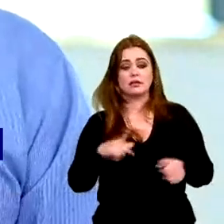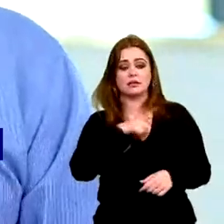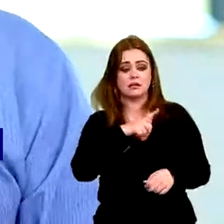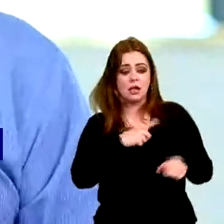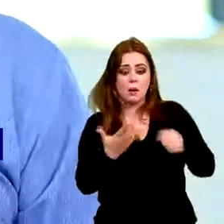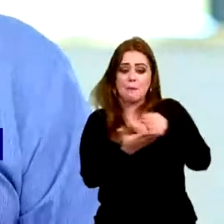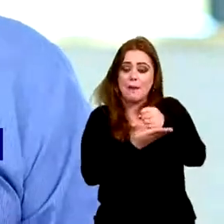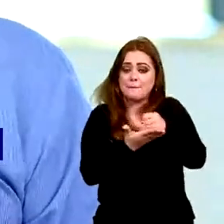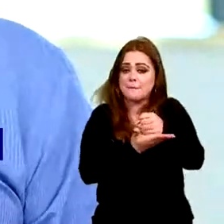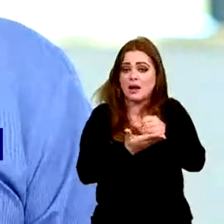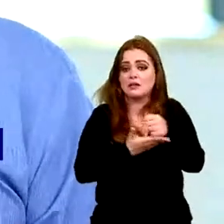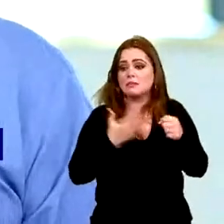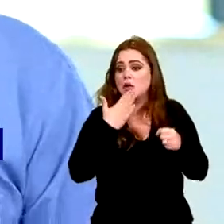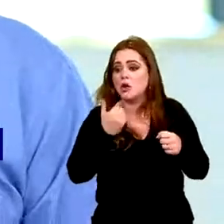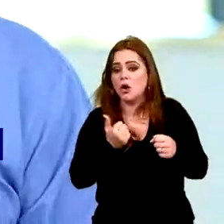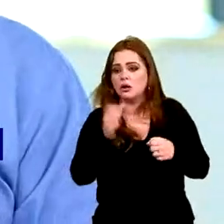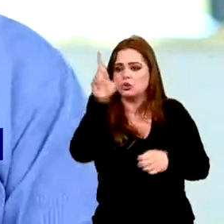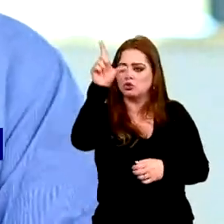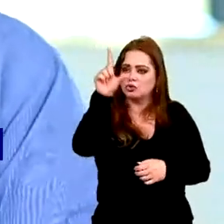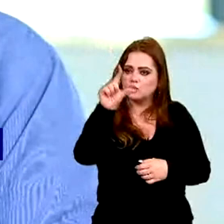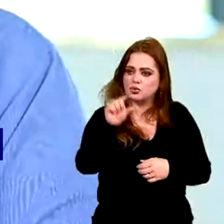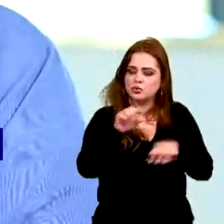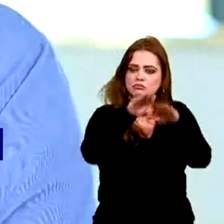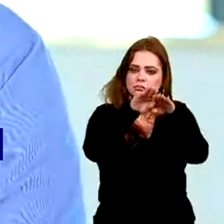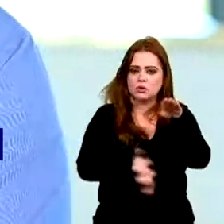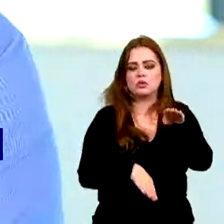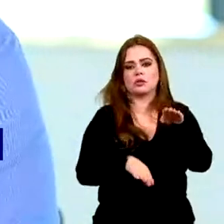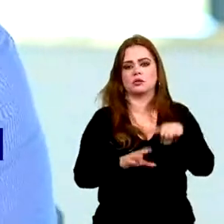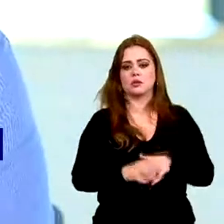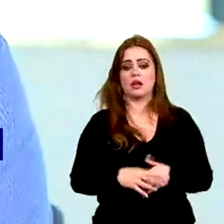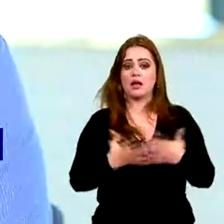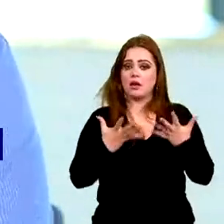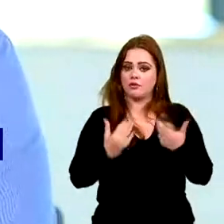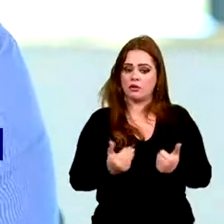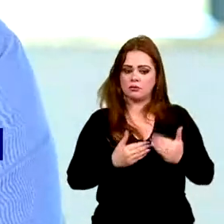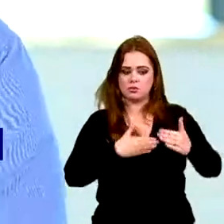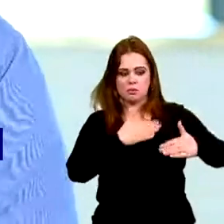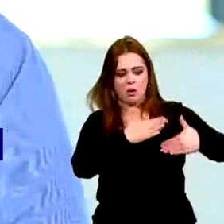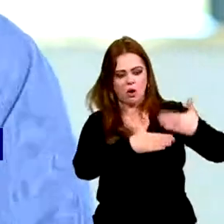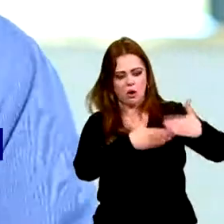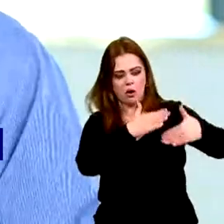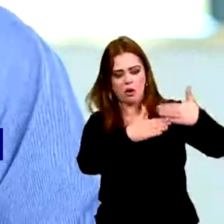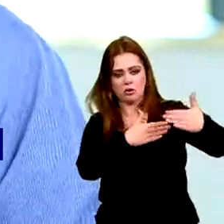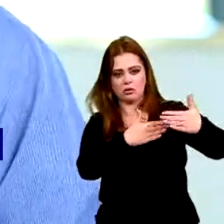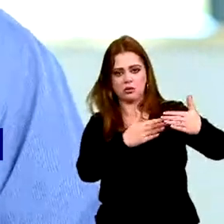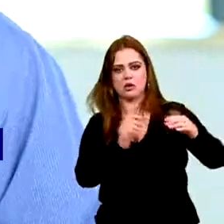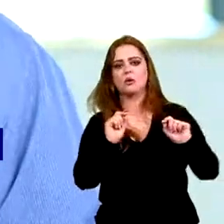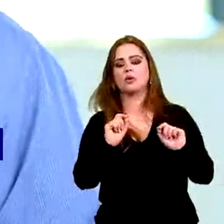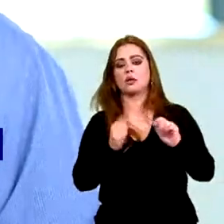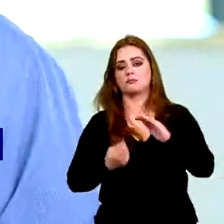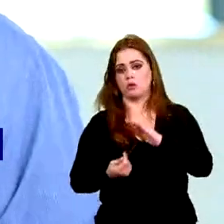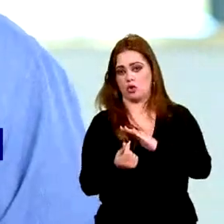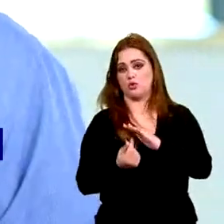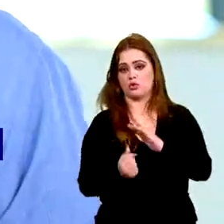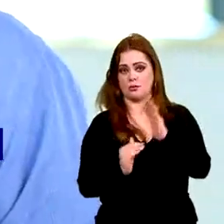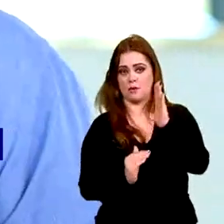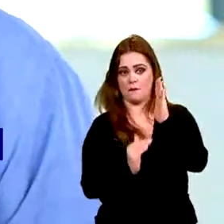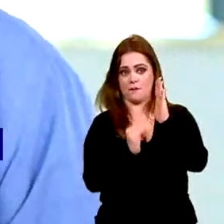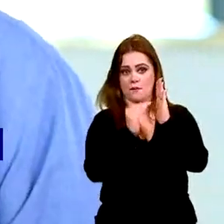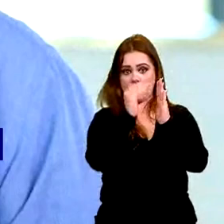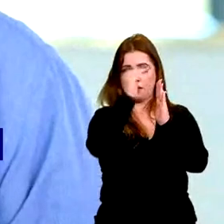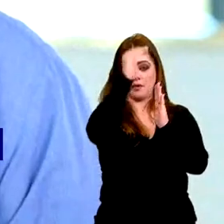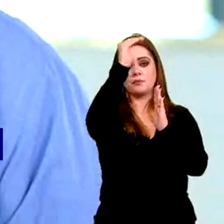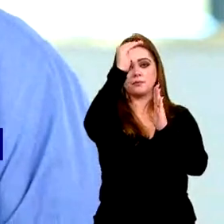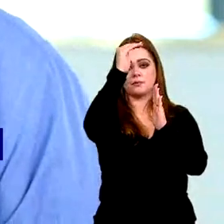agora nós vivemos daqui para frente fazer a economia crescer pense bem economia crescendo distribuindo